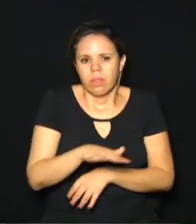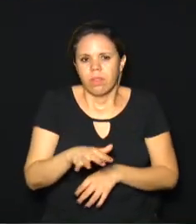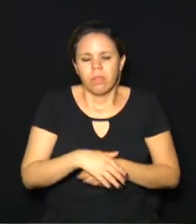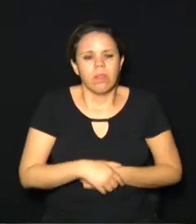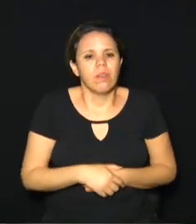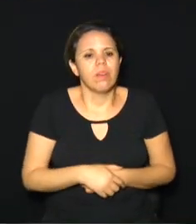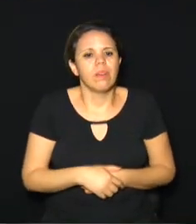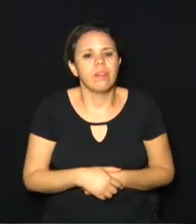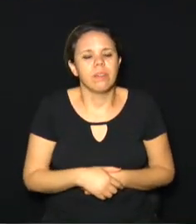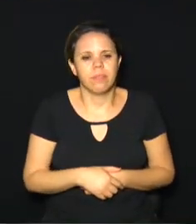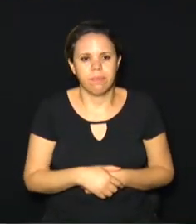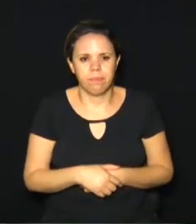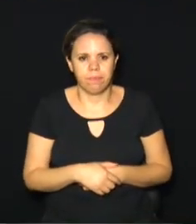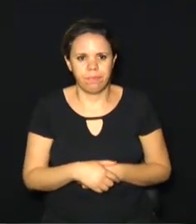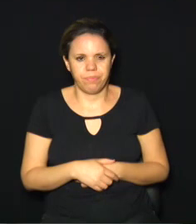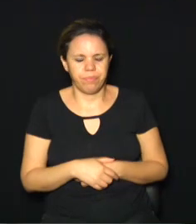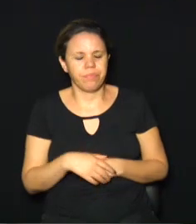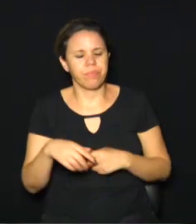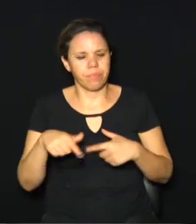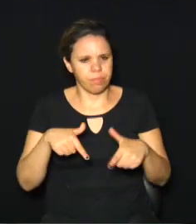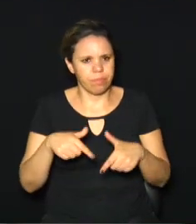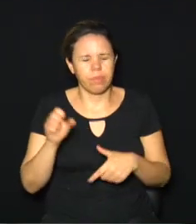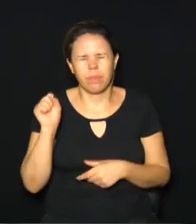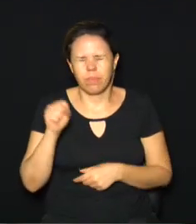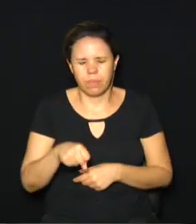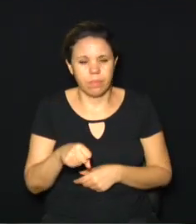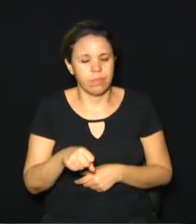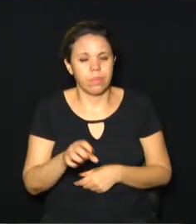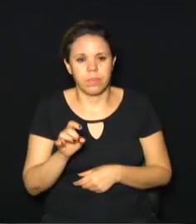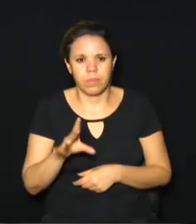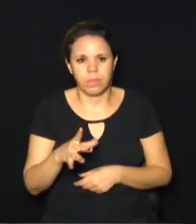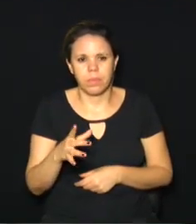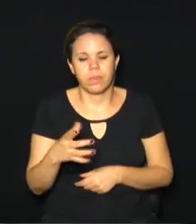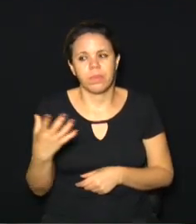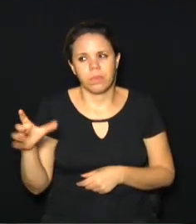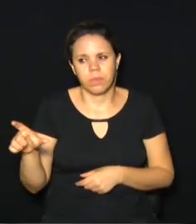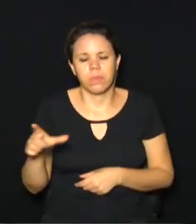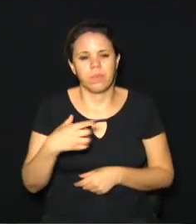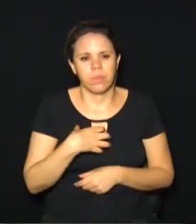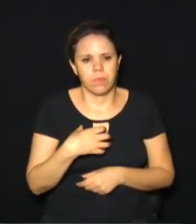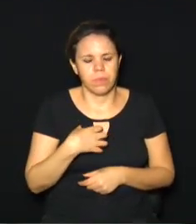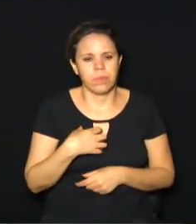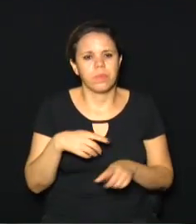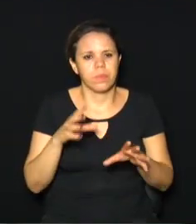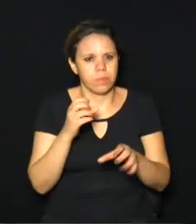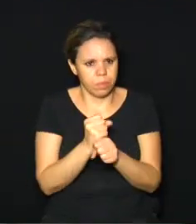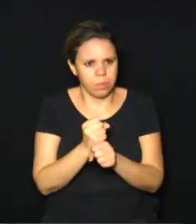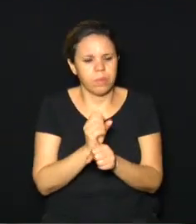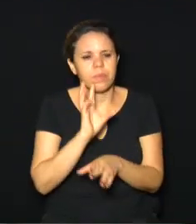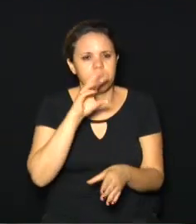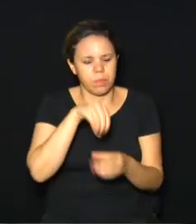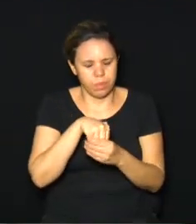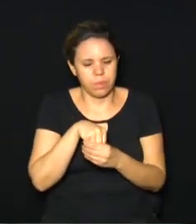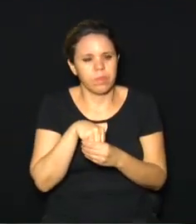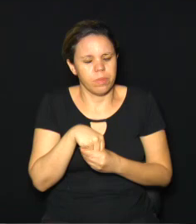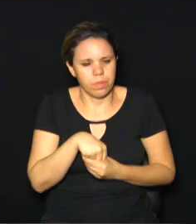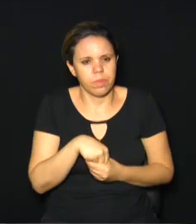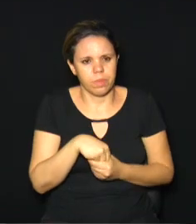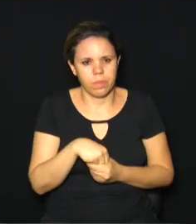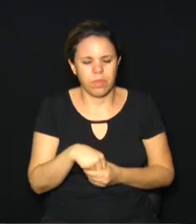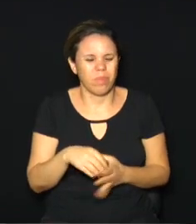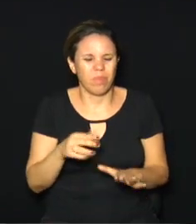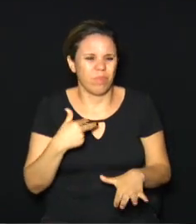ele está trabalhando sim, só que de uma outra maneira. Então tem que ser computado sim isso é